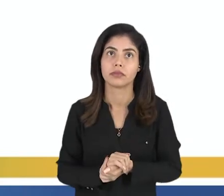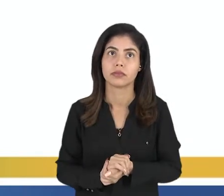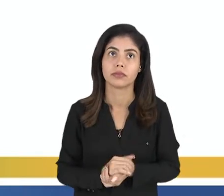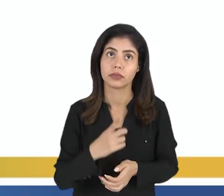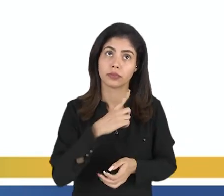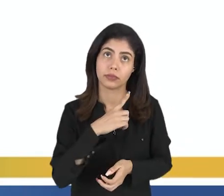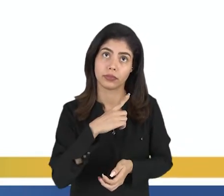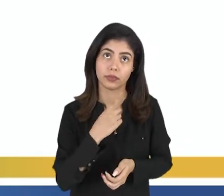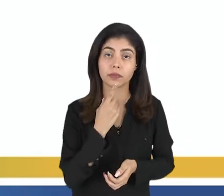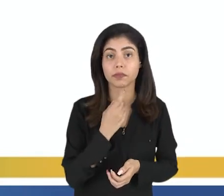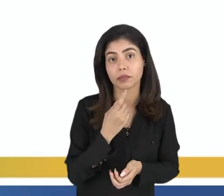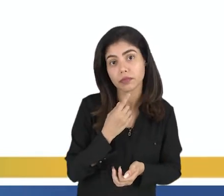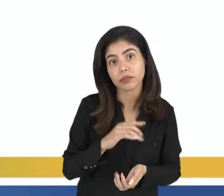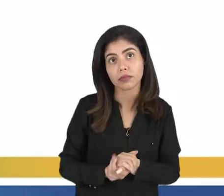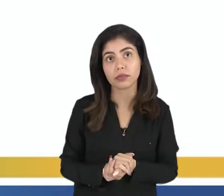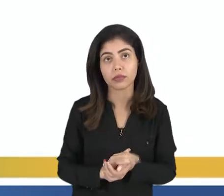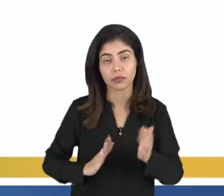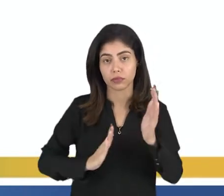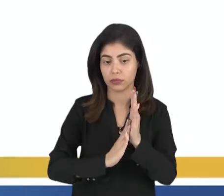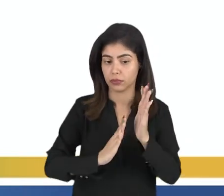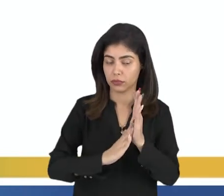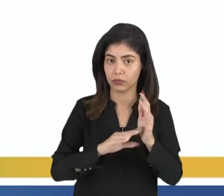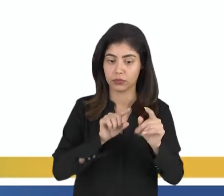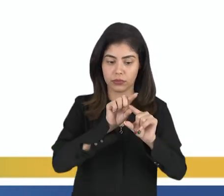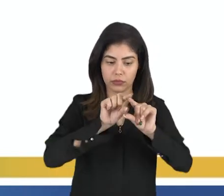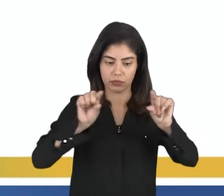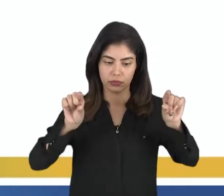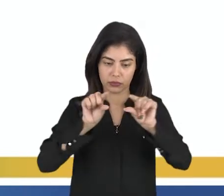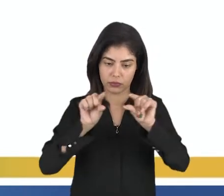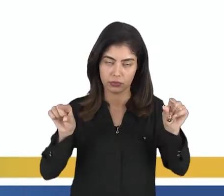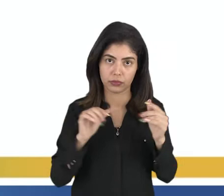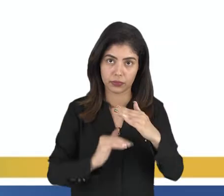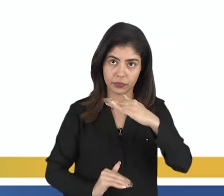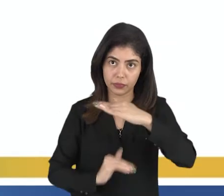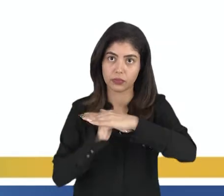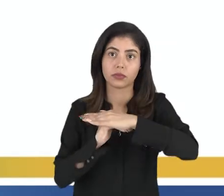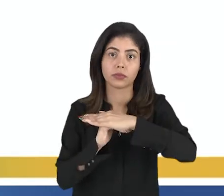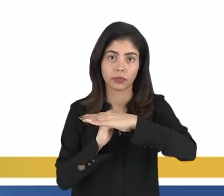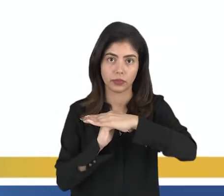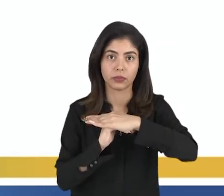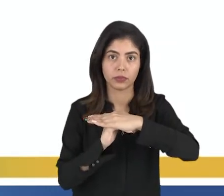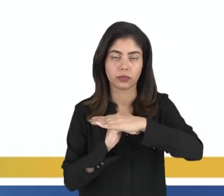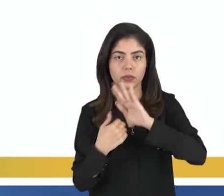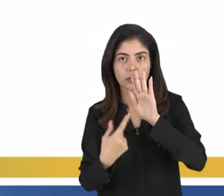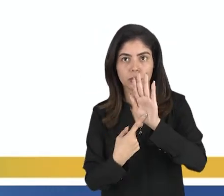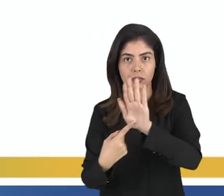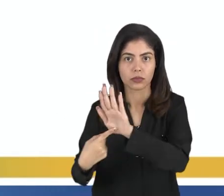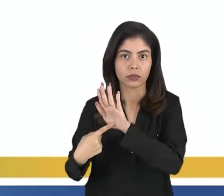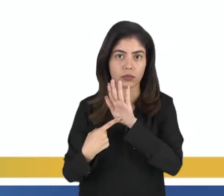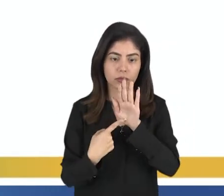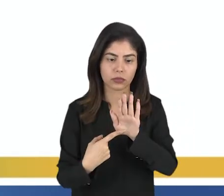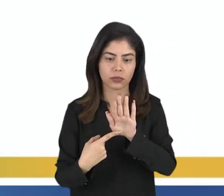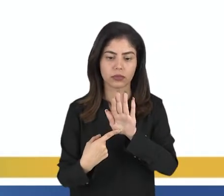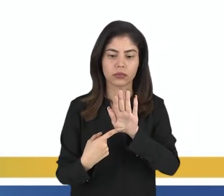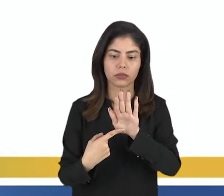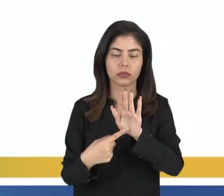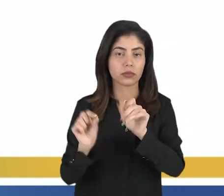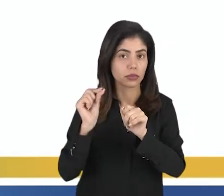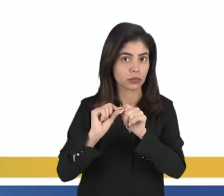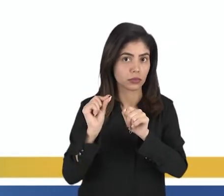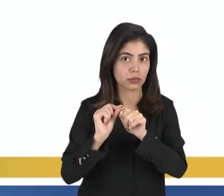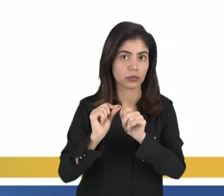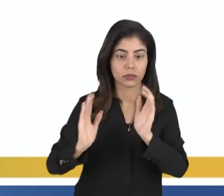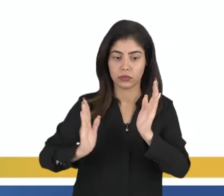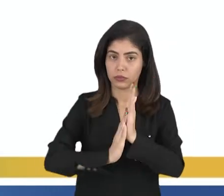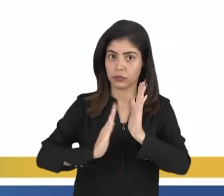pela pressão exercida pelo sangue na parede dos vasos sanguíneos. Essa pressão, por sua vez, ela indica a pressão que o sangue